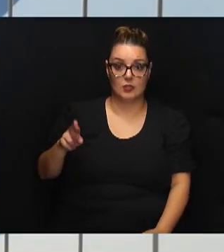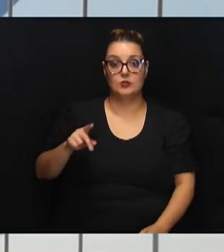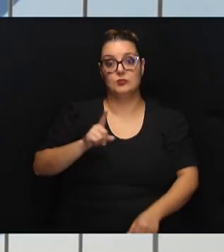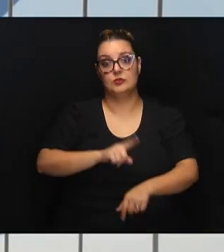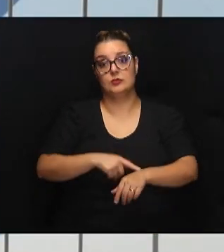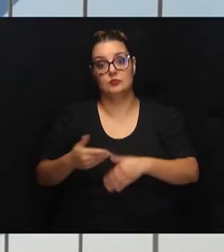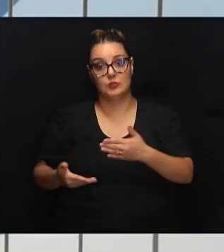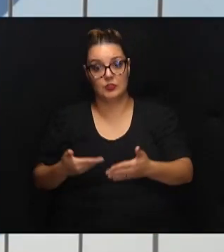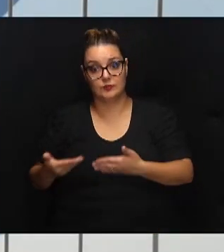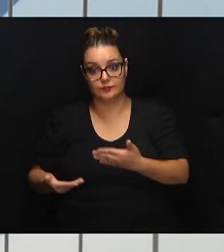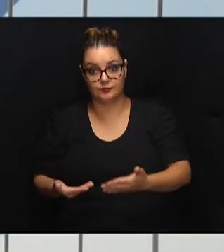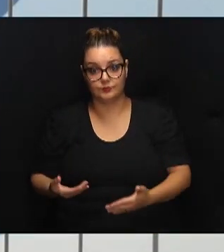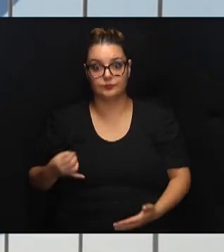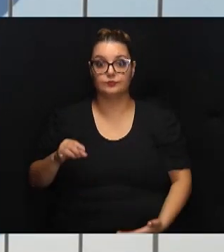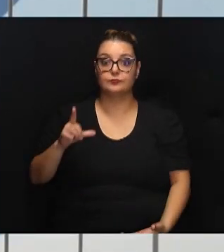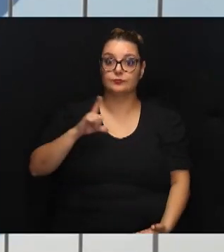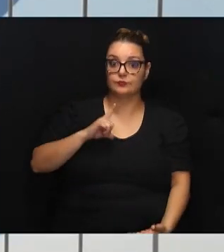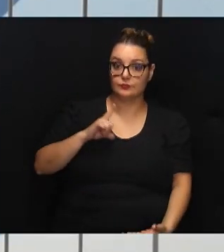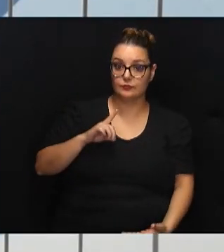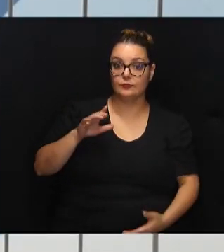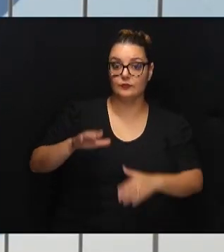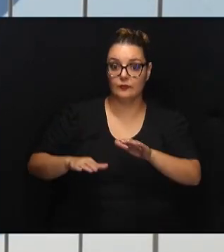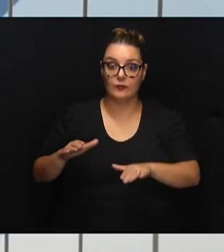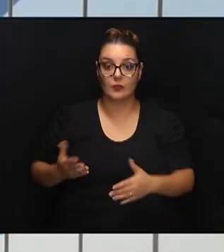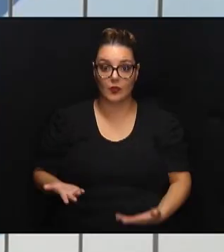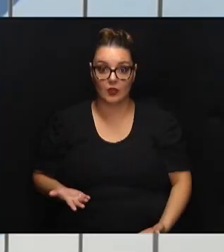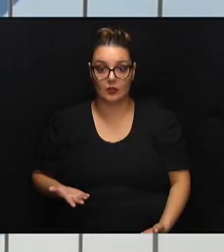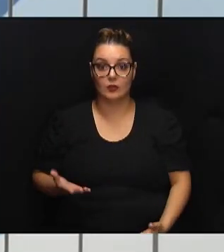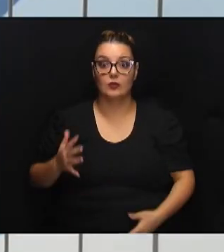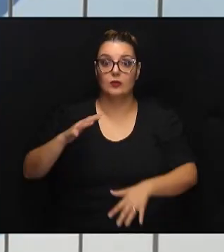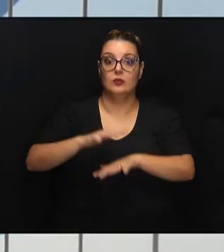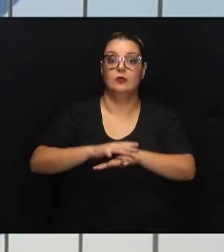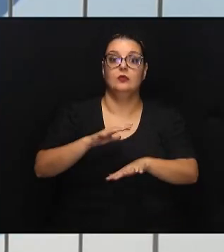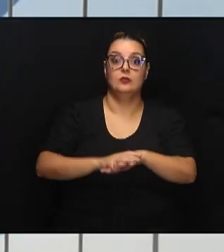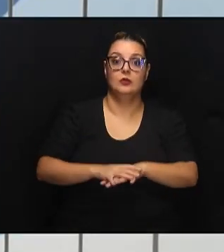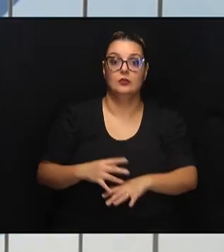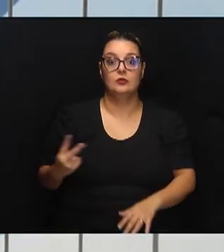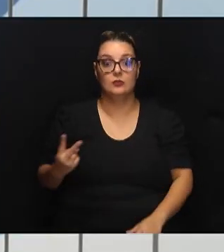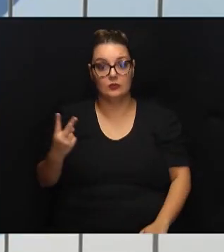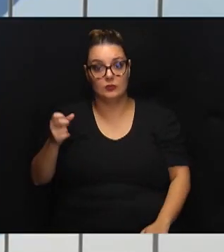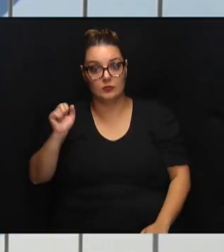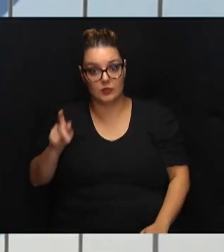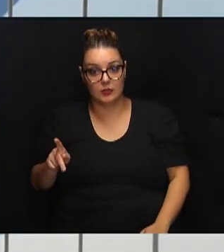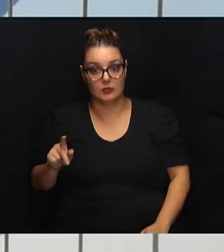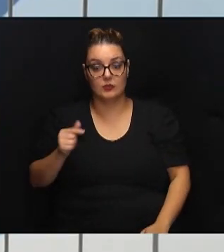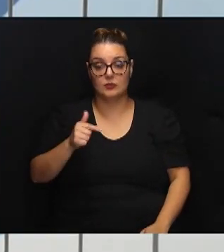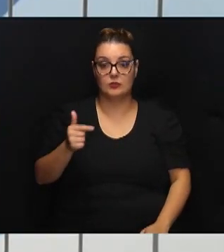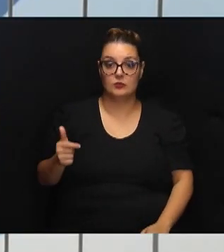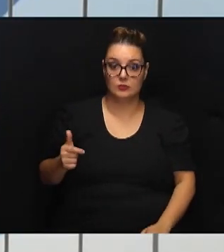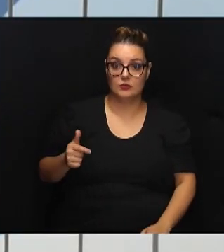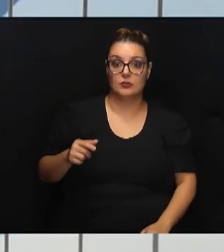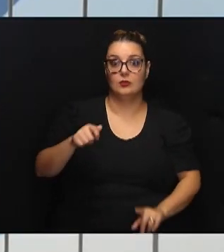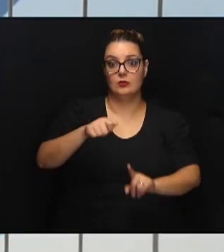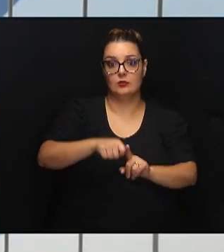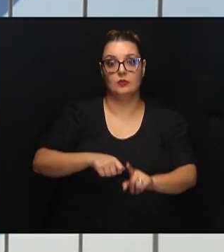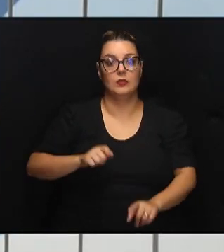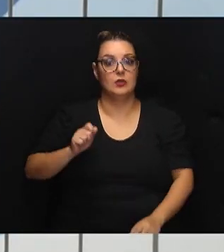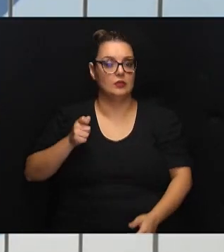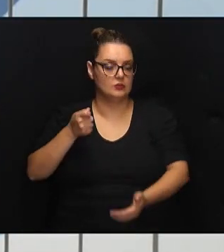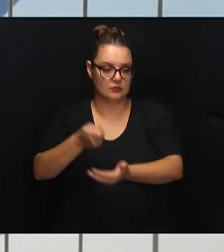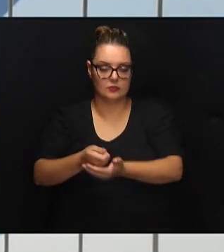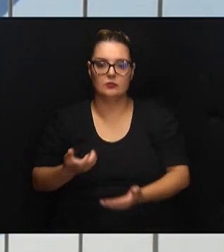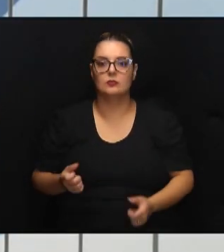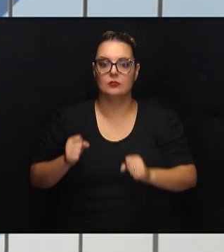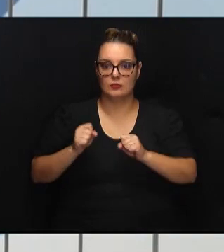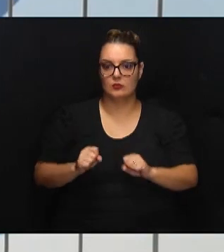serviço. E se tem também, às vezes, o cálculo do valor da aposentadoria, porque não tem aquele meio de contribuição, pode ser que